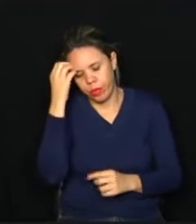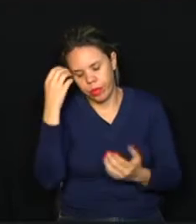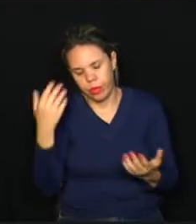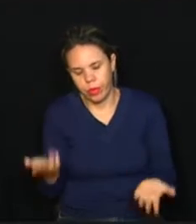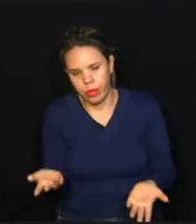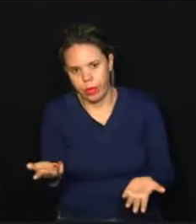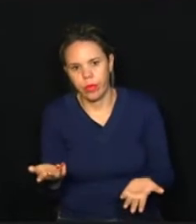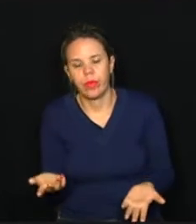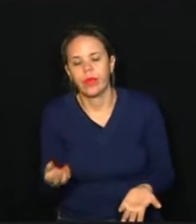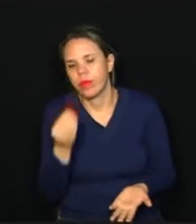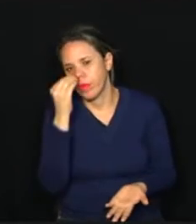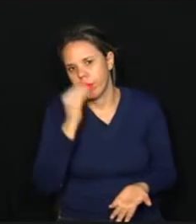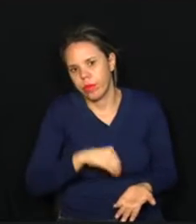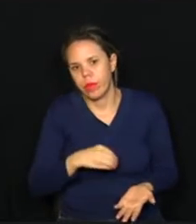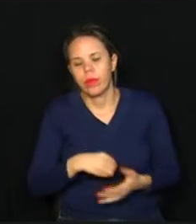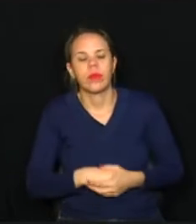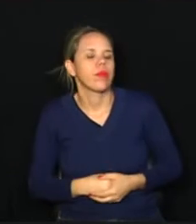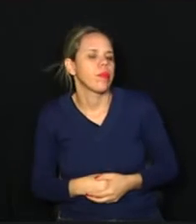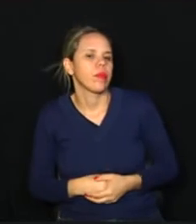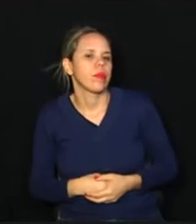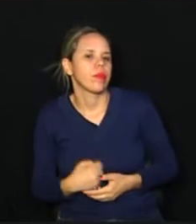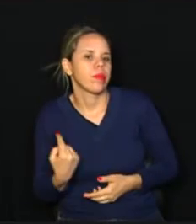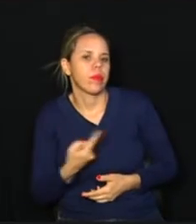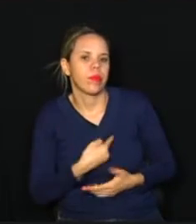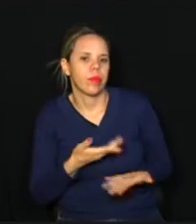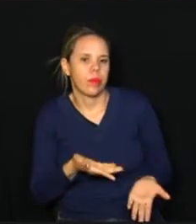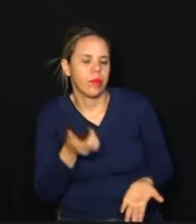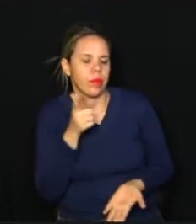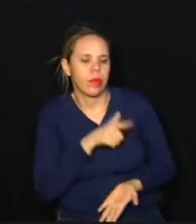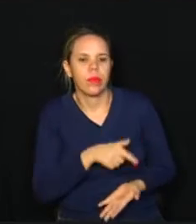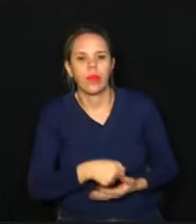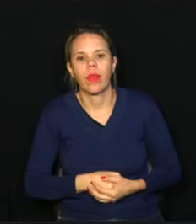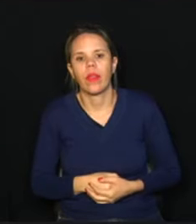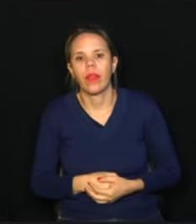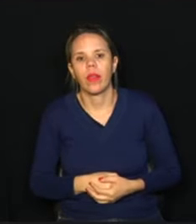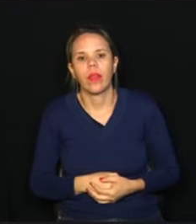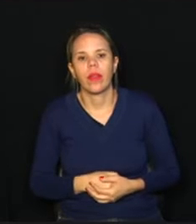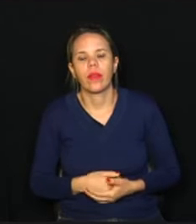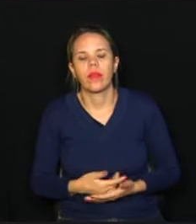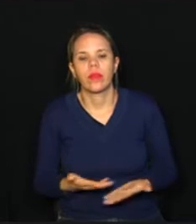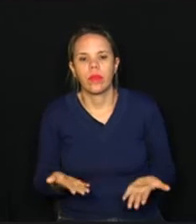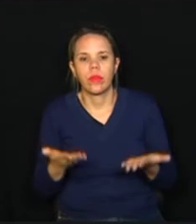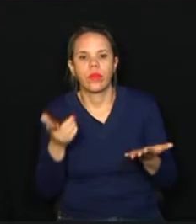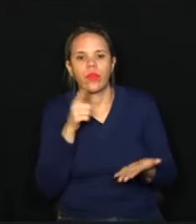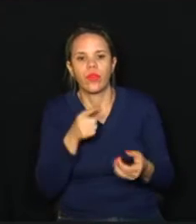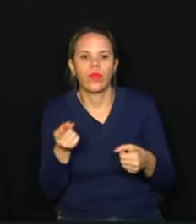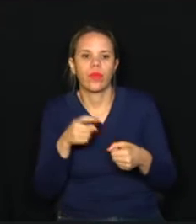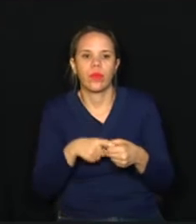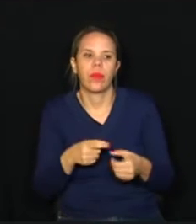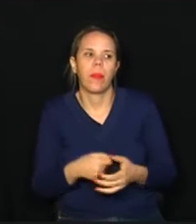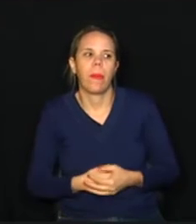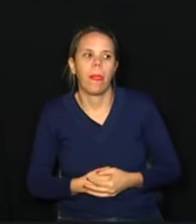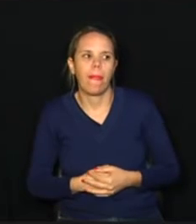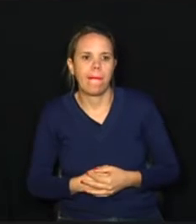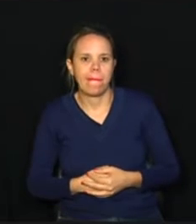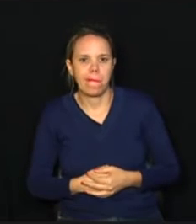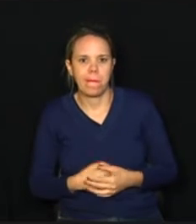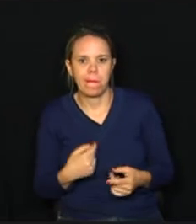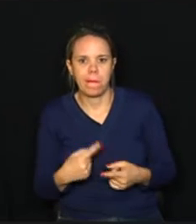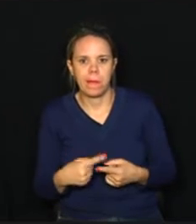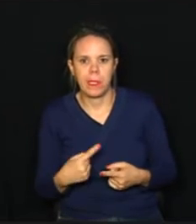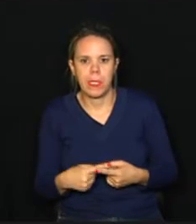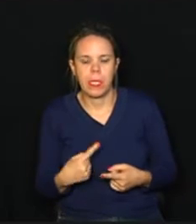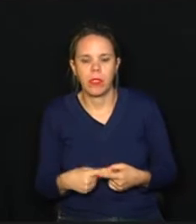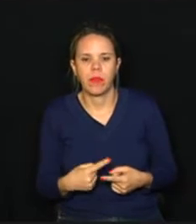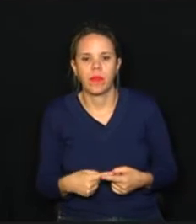e menosprezados, que a gente consiga erguer a cabeça e retomar. Porque